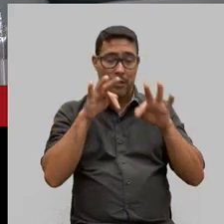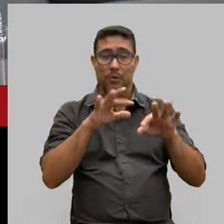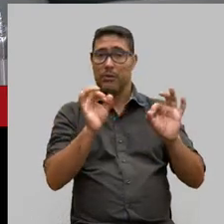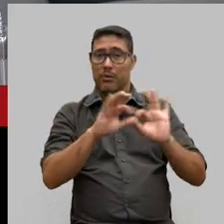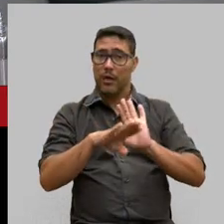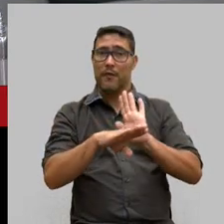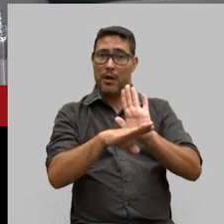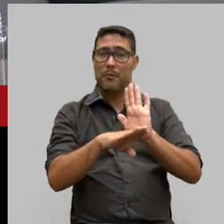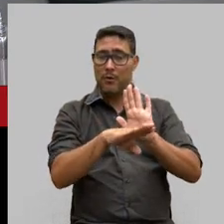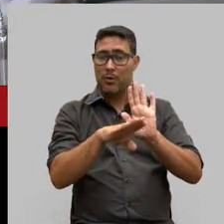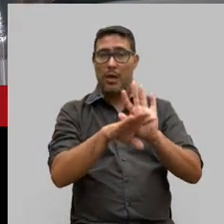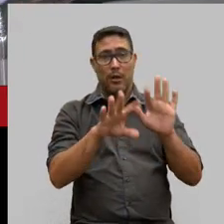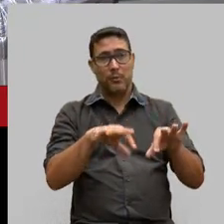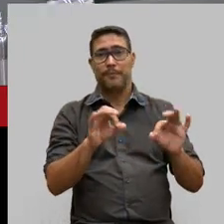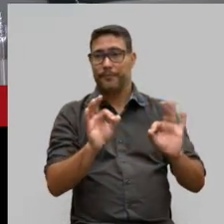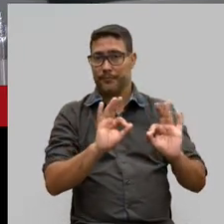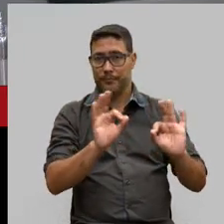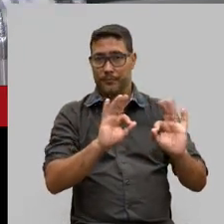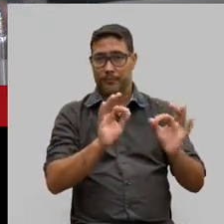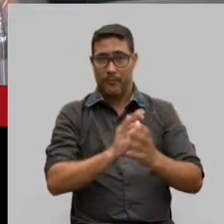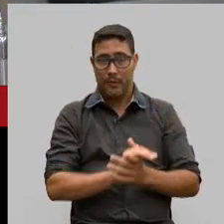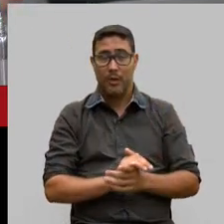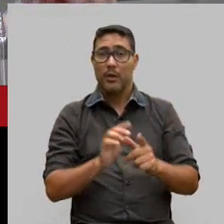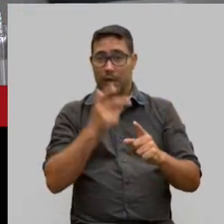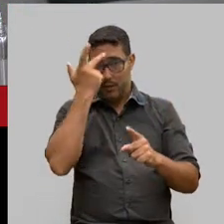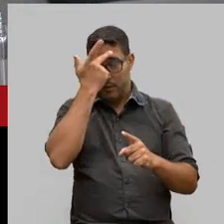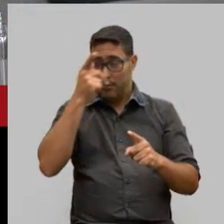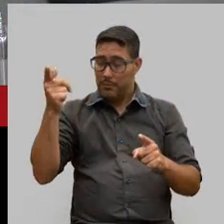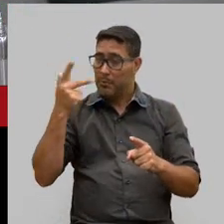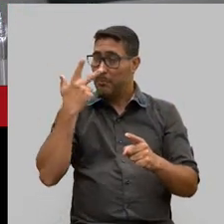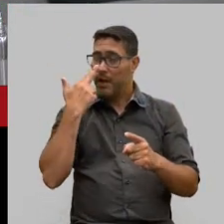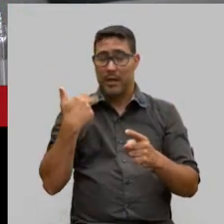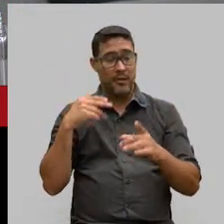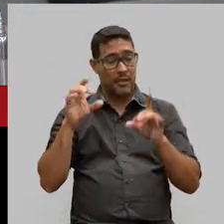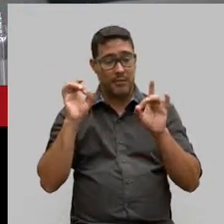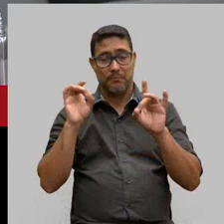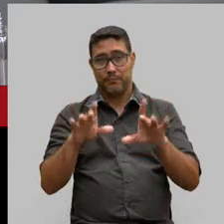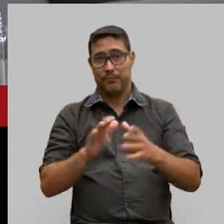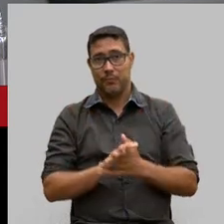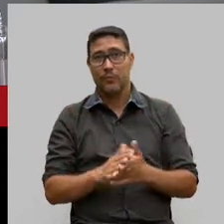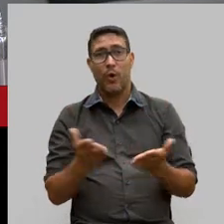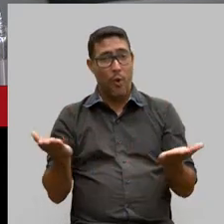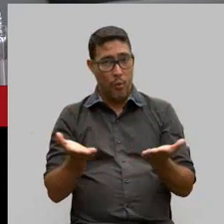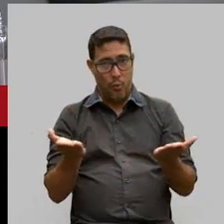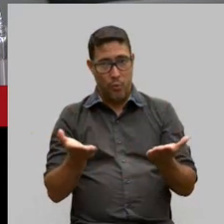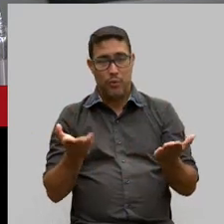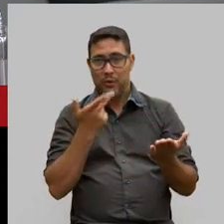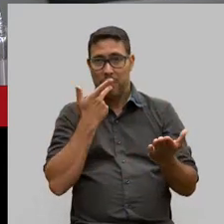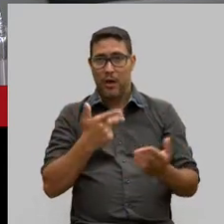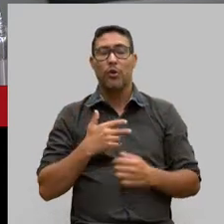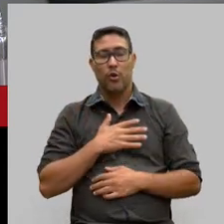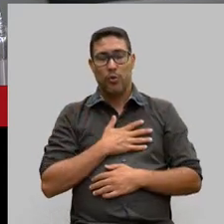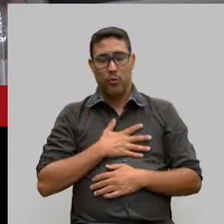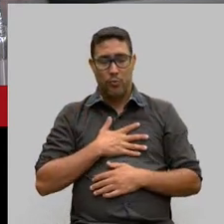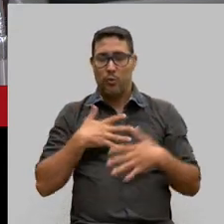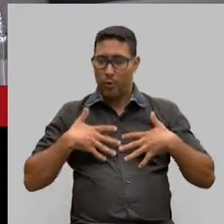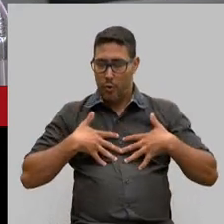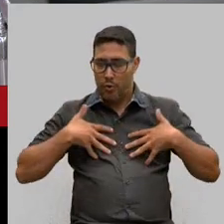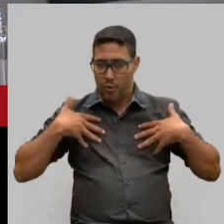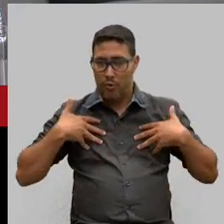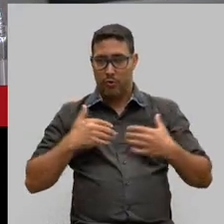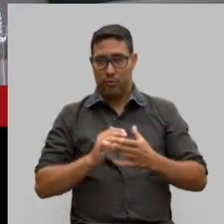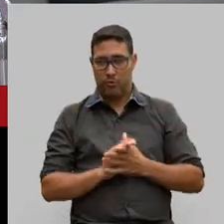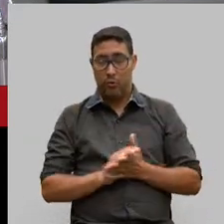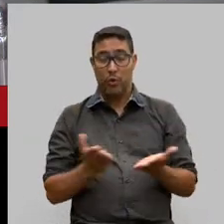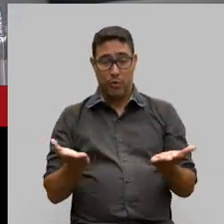apoiados e simplesmente nos deixavam de lado hoje eu posso falar com orgulho e com alegria que a atual